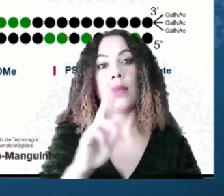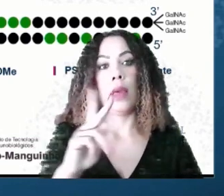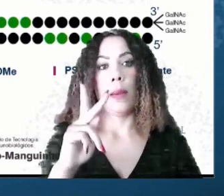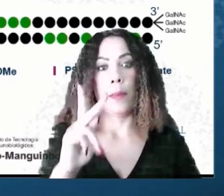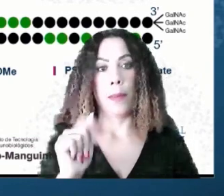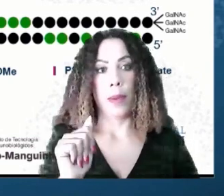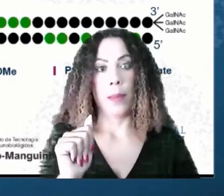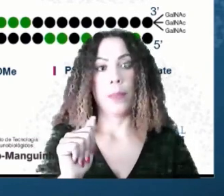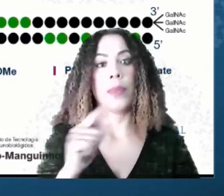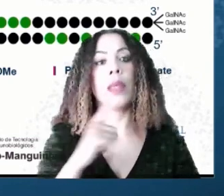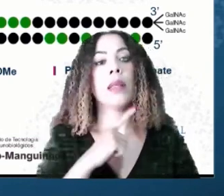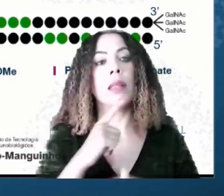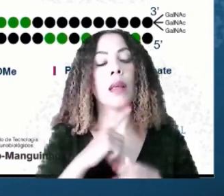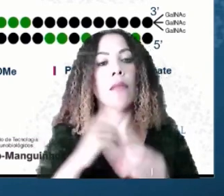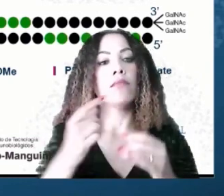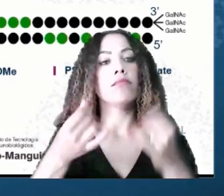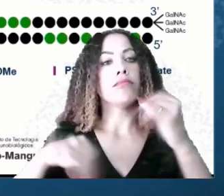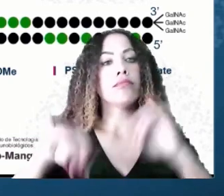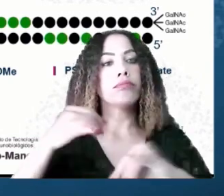foi sintetizado de